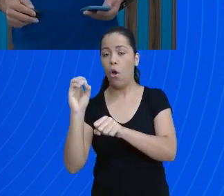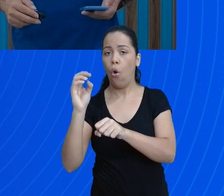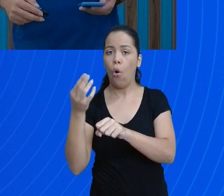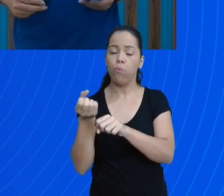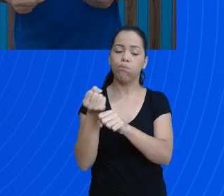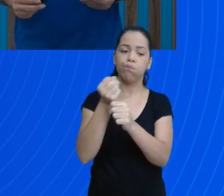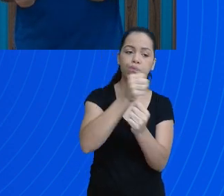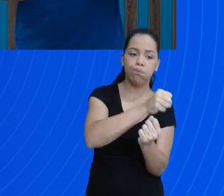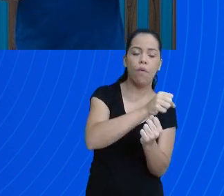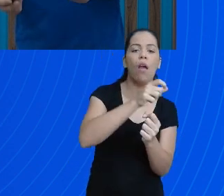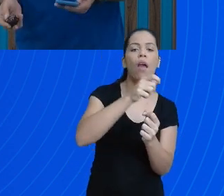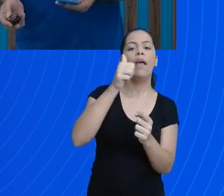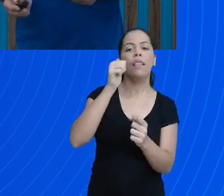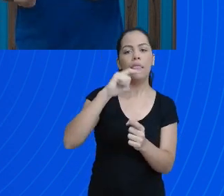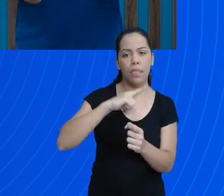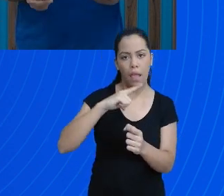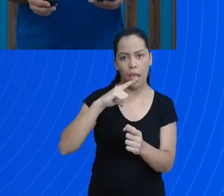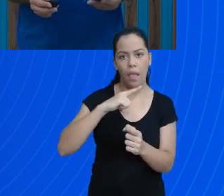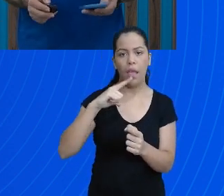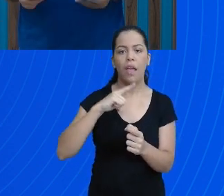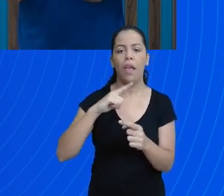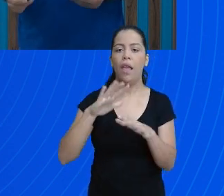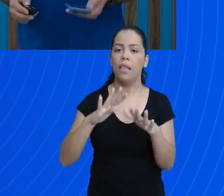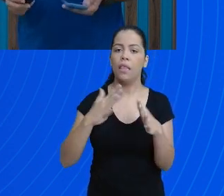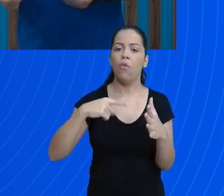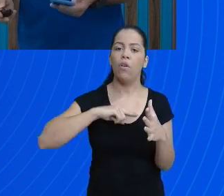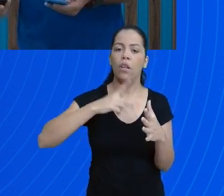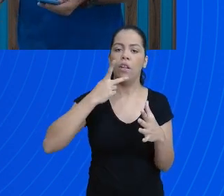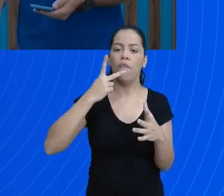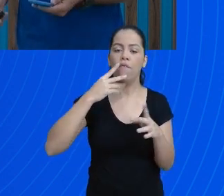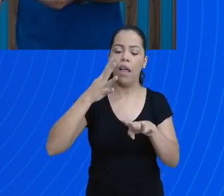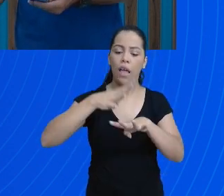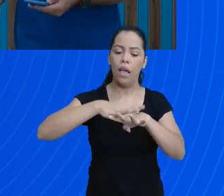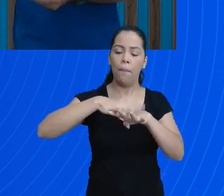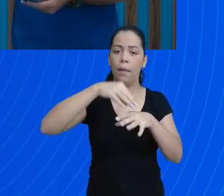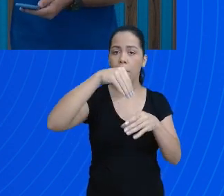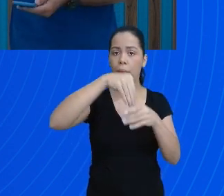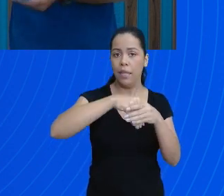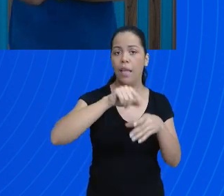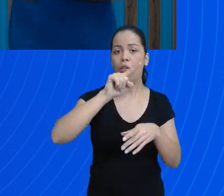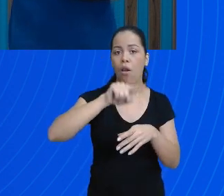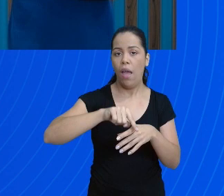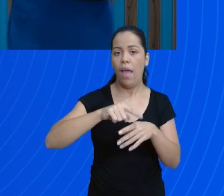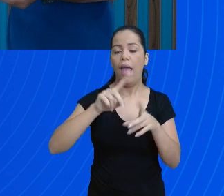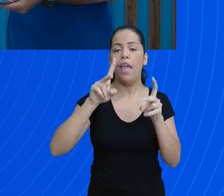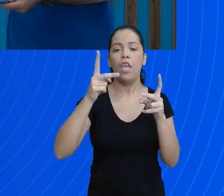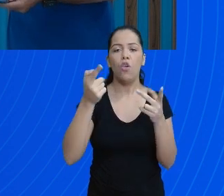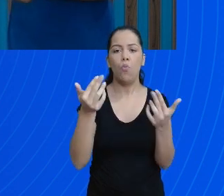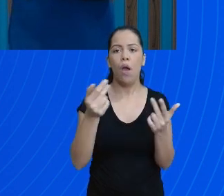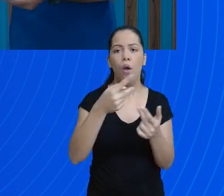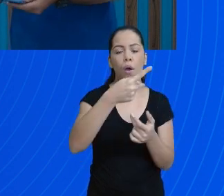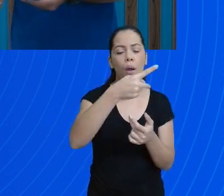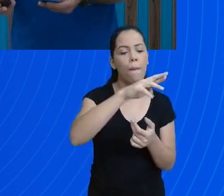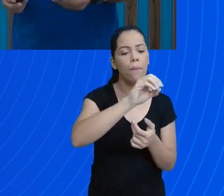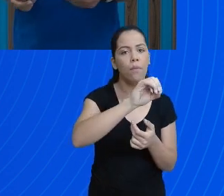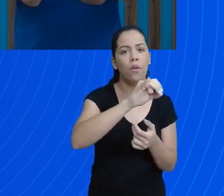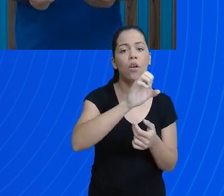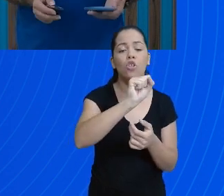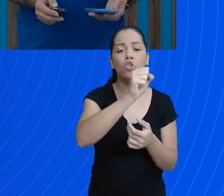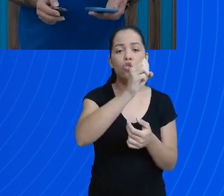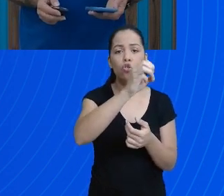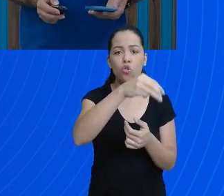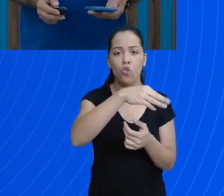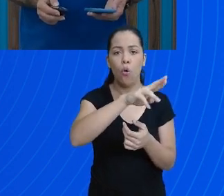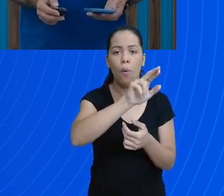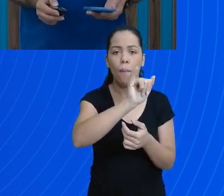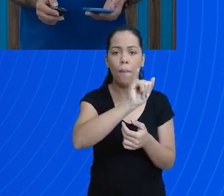gente se referir à projeção em matemática, tenta imaginar que ele está falando como se fosse uma sombra. As outras projeções